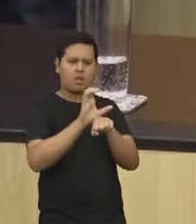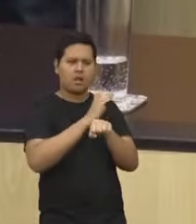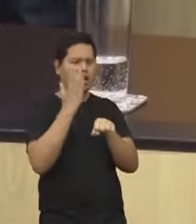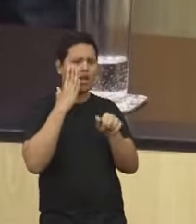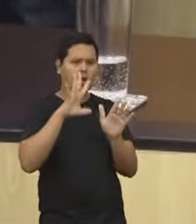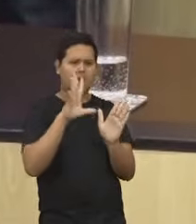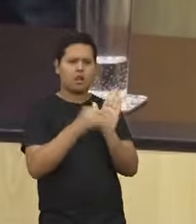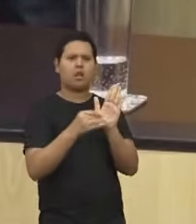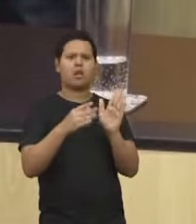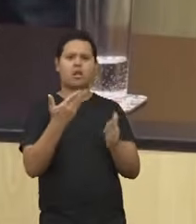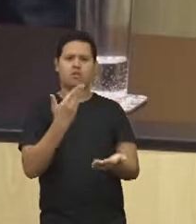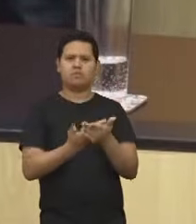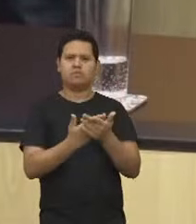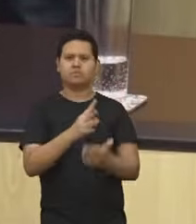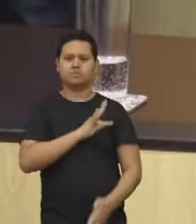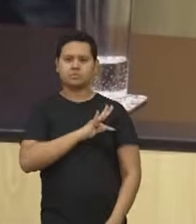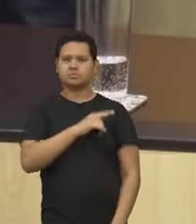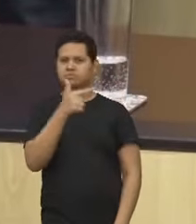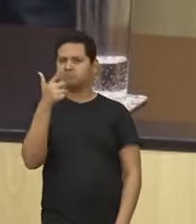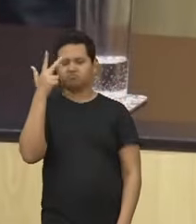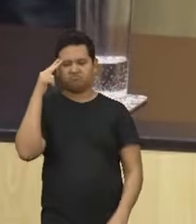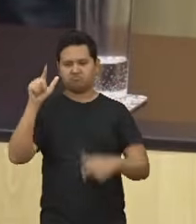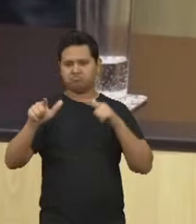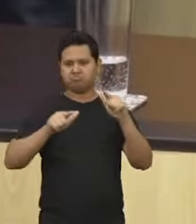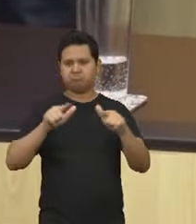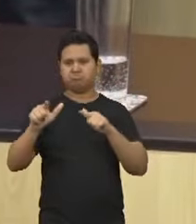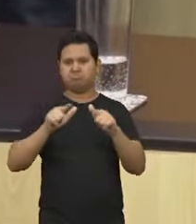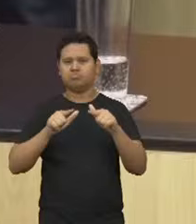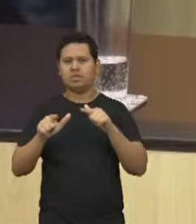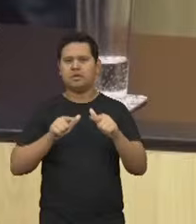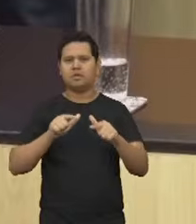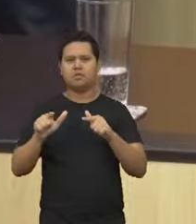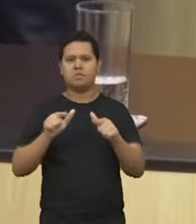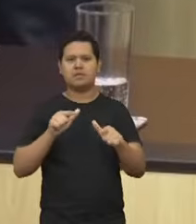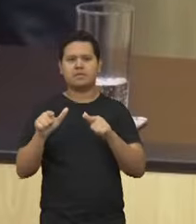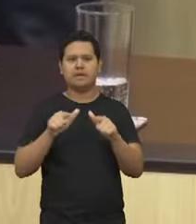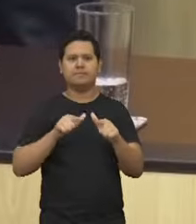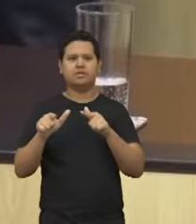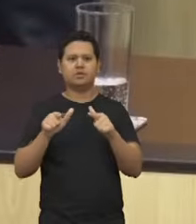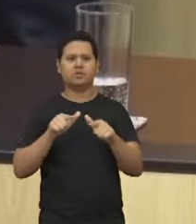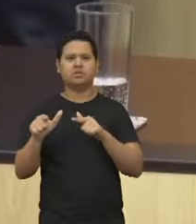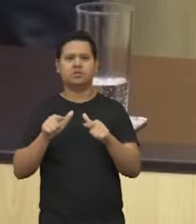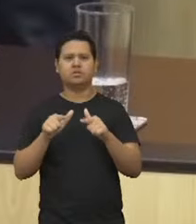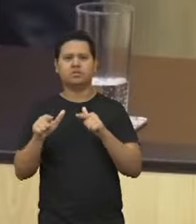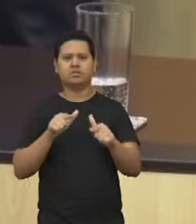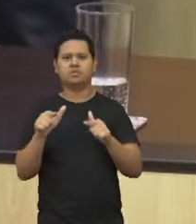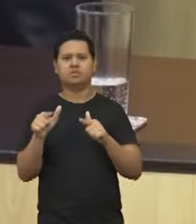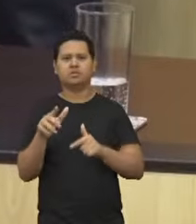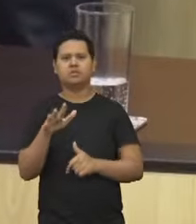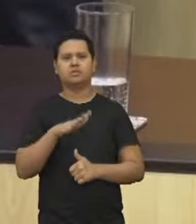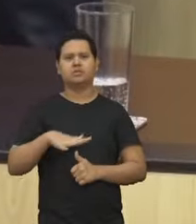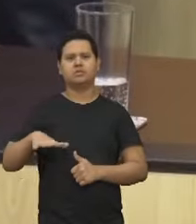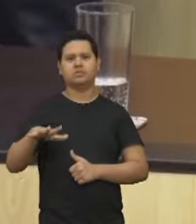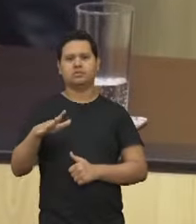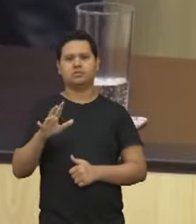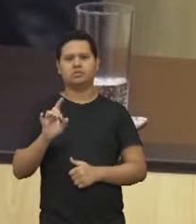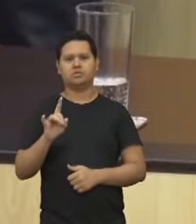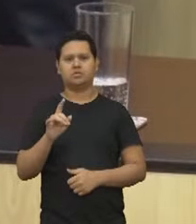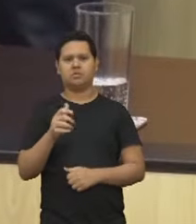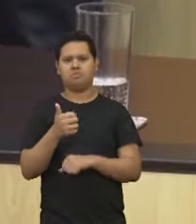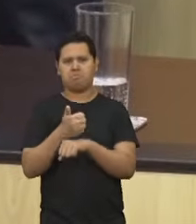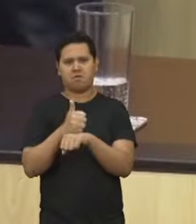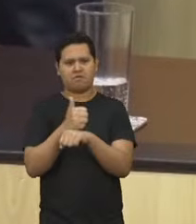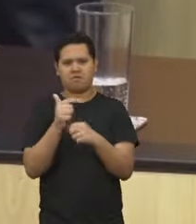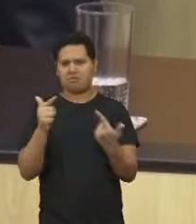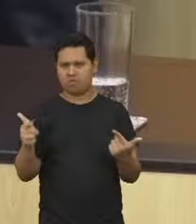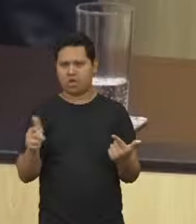com estudo técnico. Aqui não existe trabalho de amadorismo. Aqui é trabalho profissional, trabalho técnico, técnico e político,